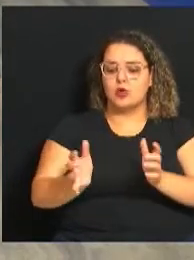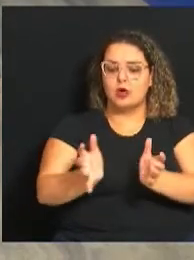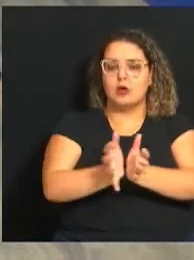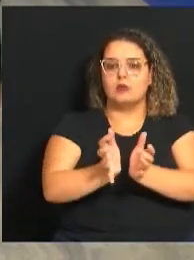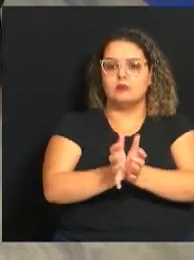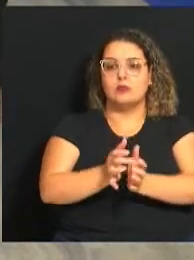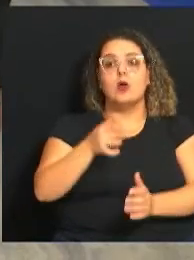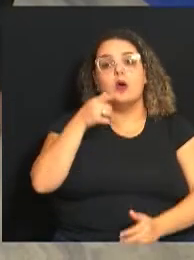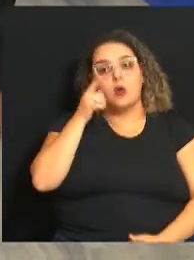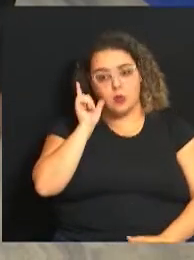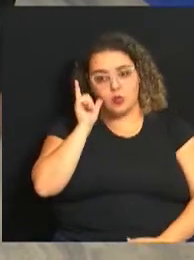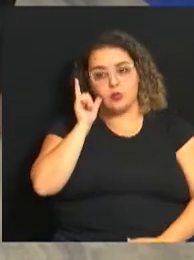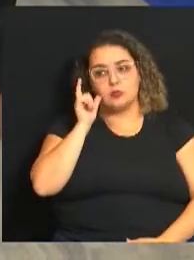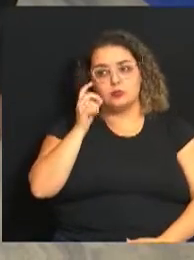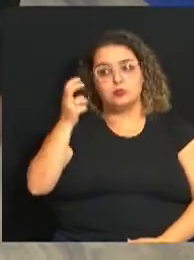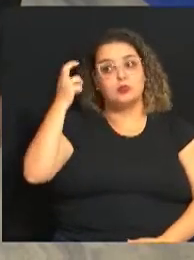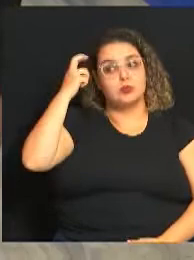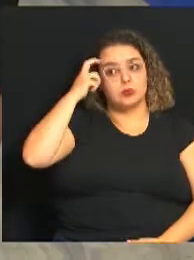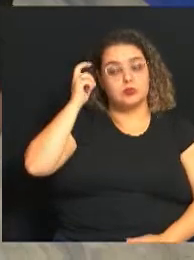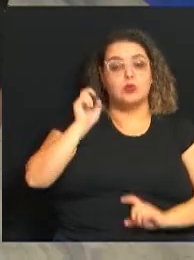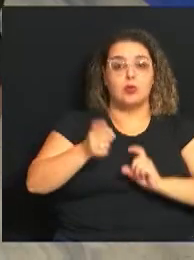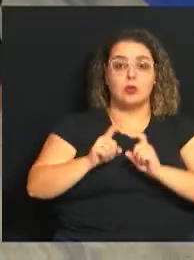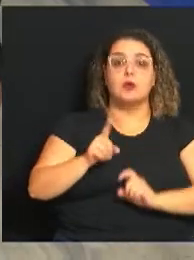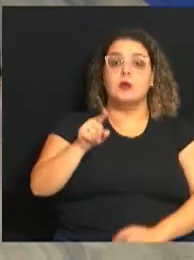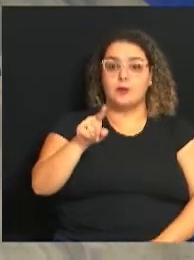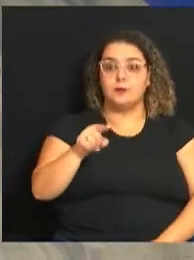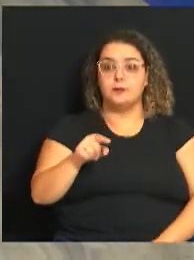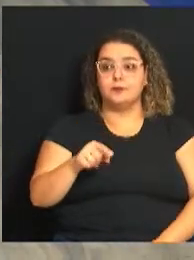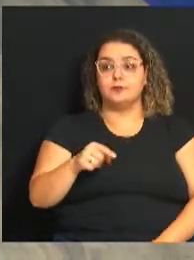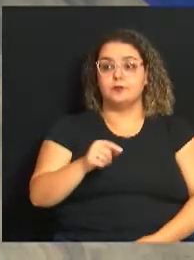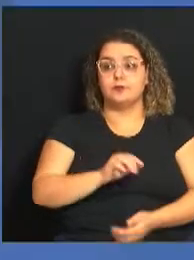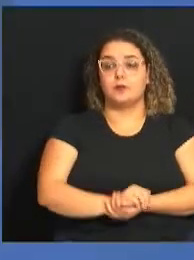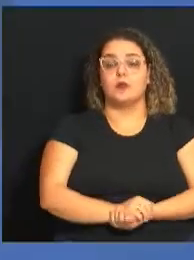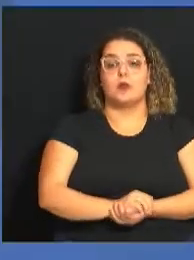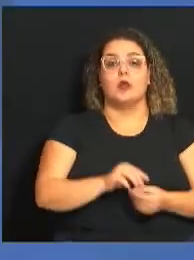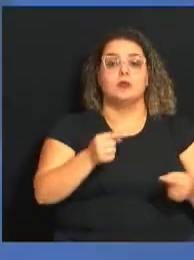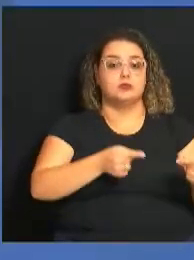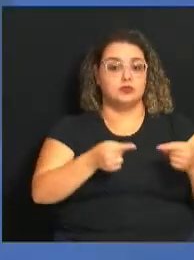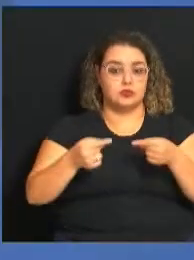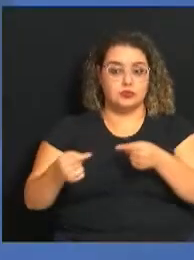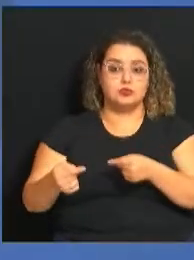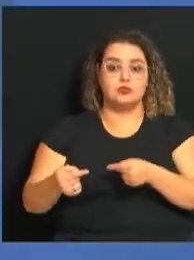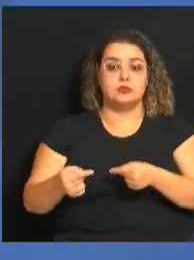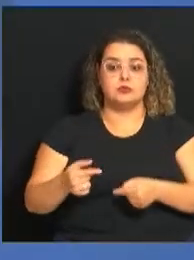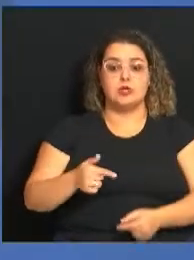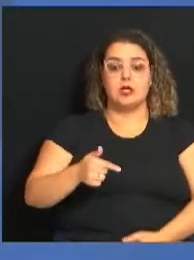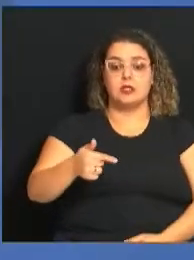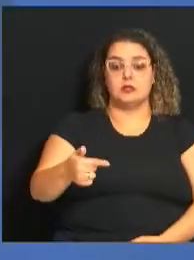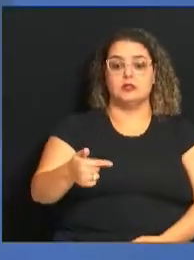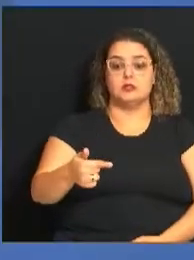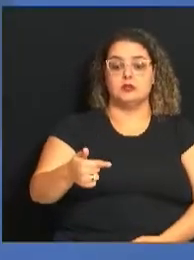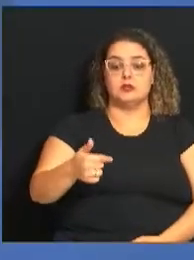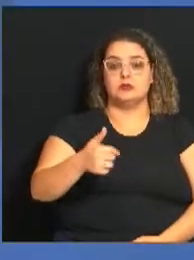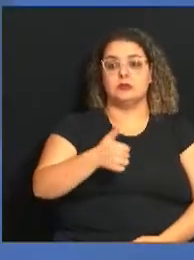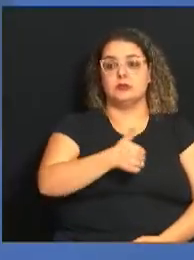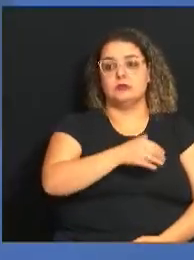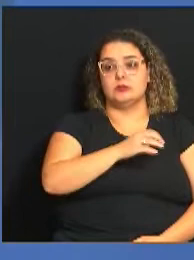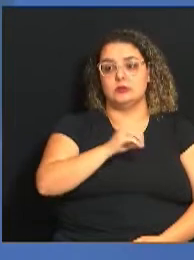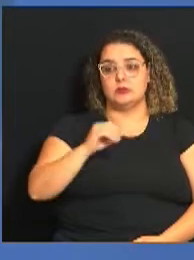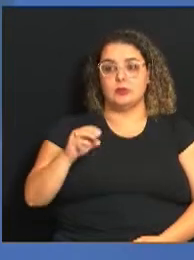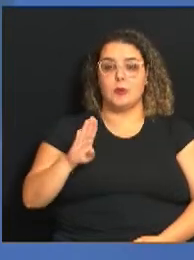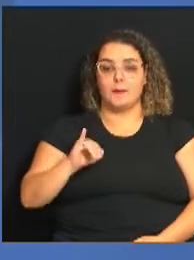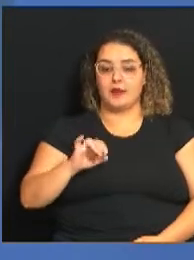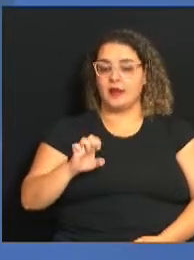Comissão Permanente de Cultura se reuniu. Se reuniu e discutiu aí, a gente está na semana da centenário da Bienal e este foi o